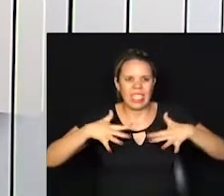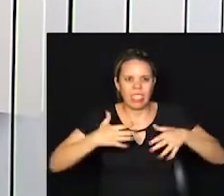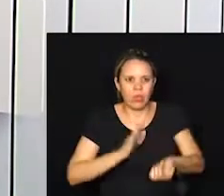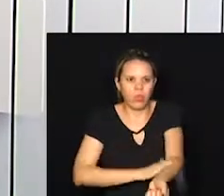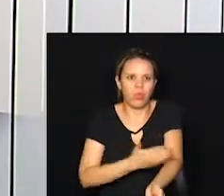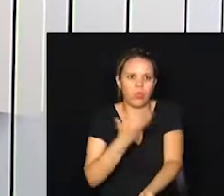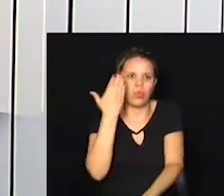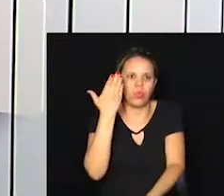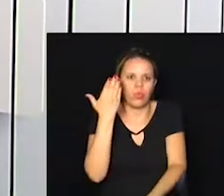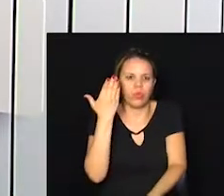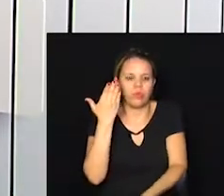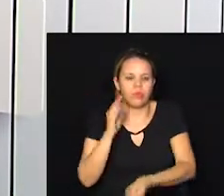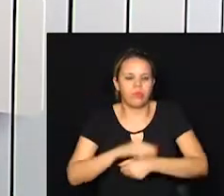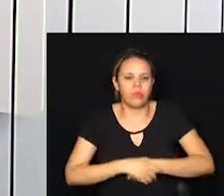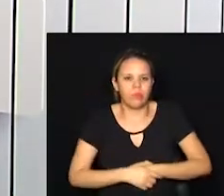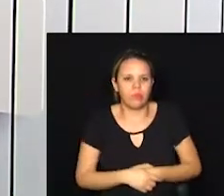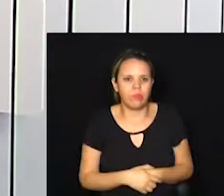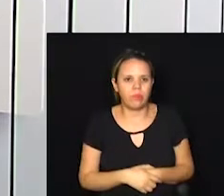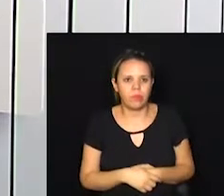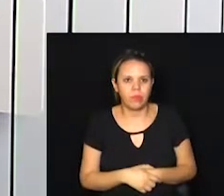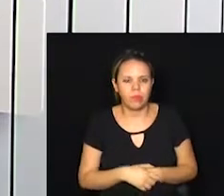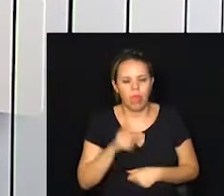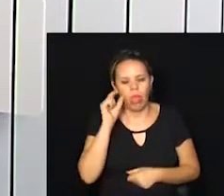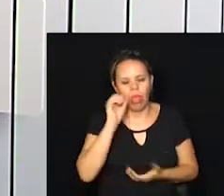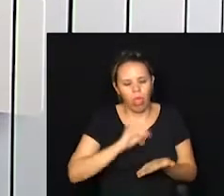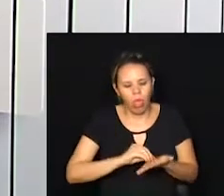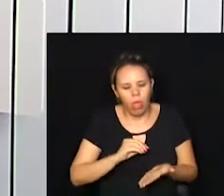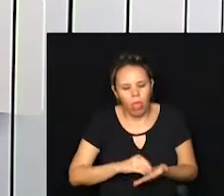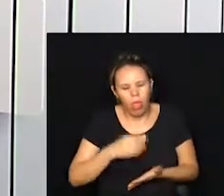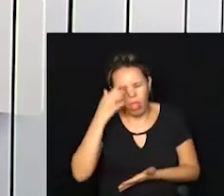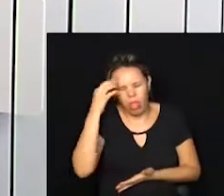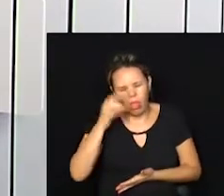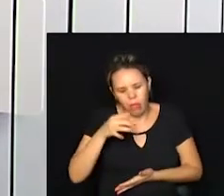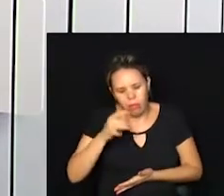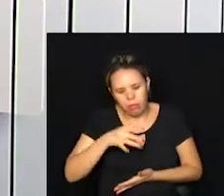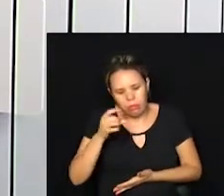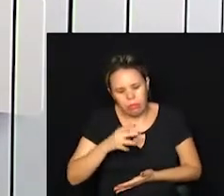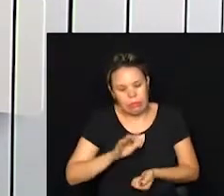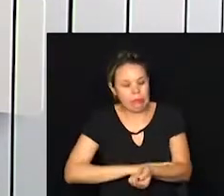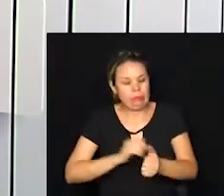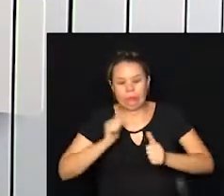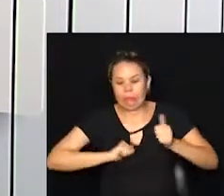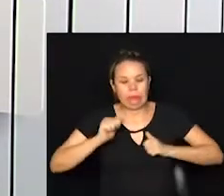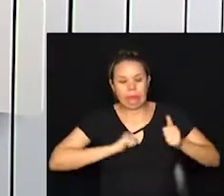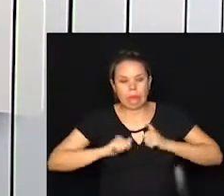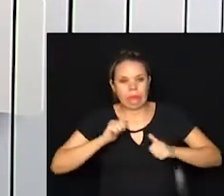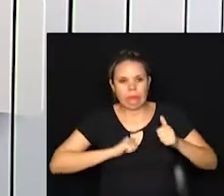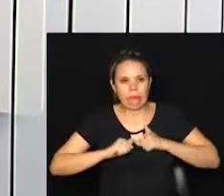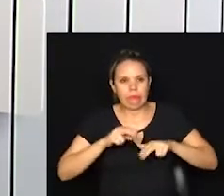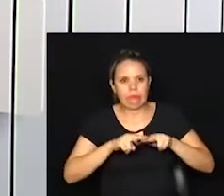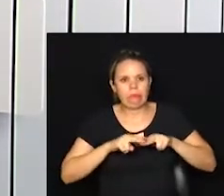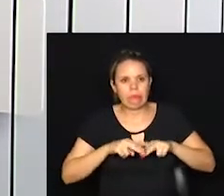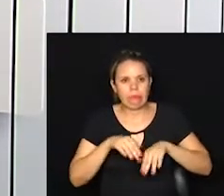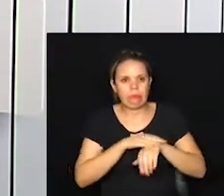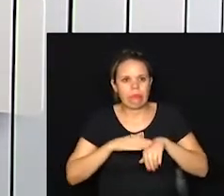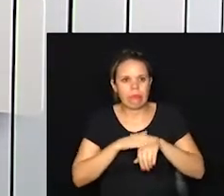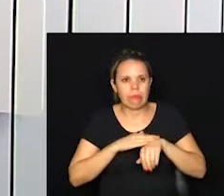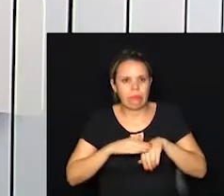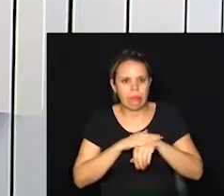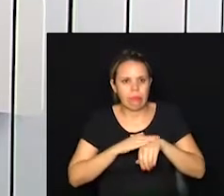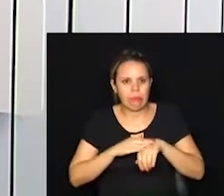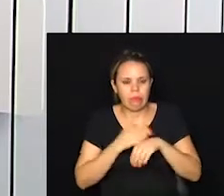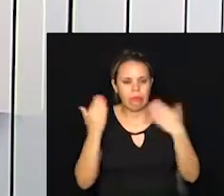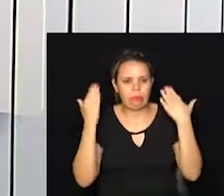aumento da pressão arterial, insônia, dor de cabeça, irritabilidade. Por isso que nós conversamos com